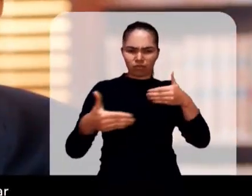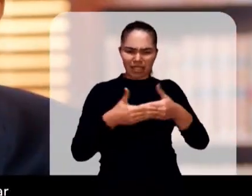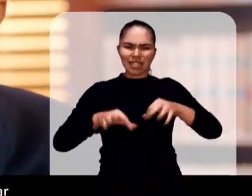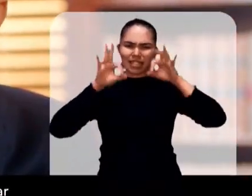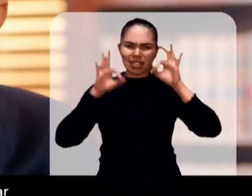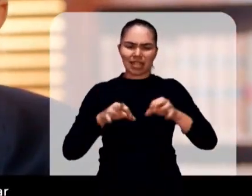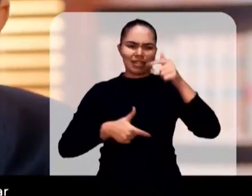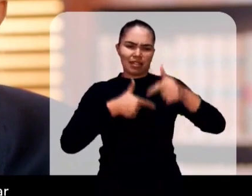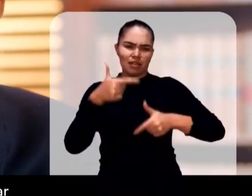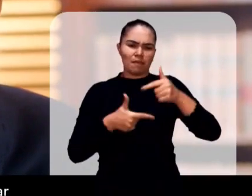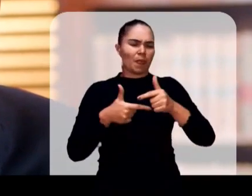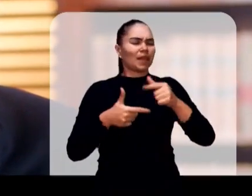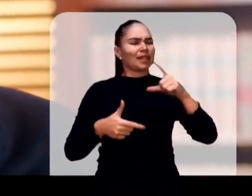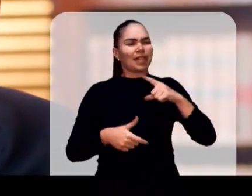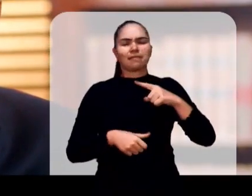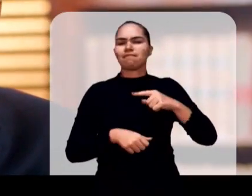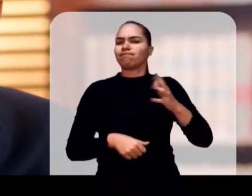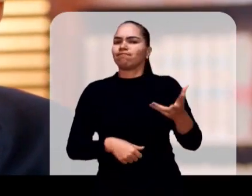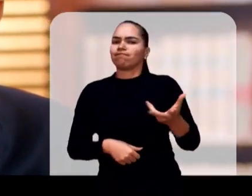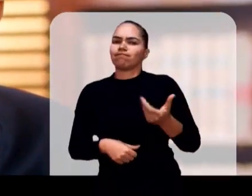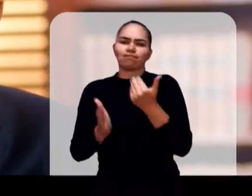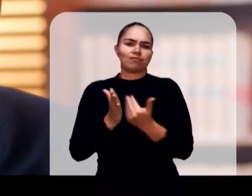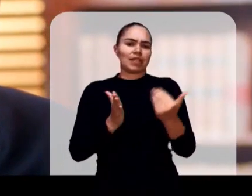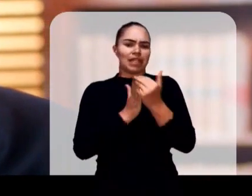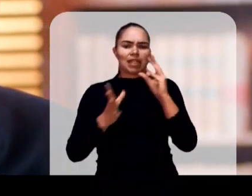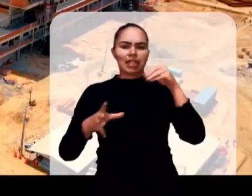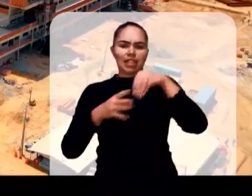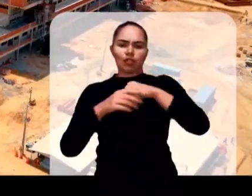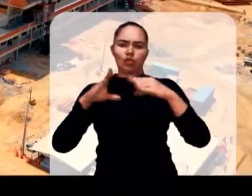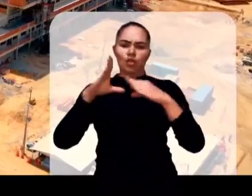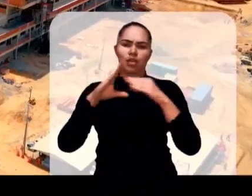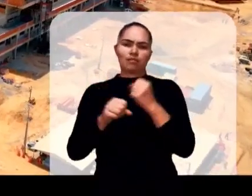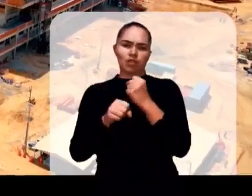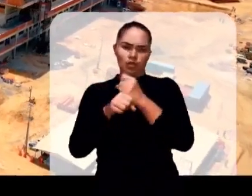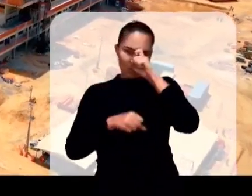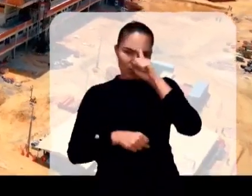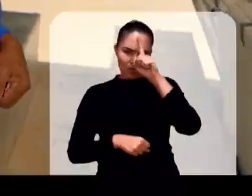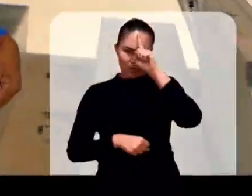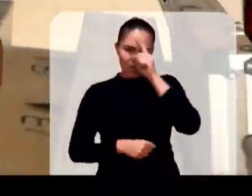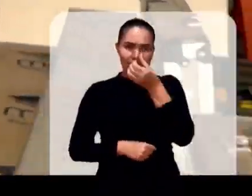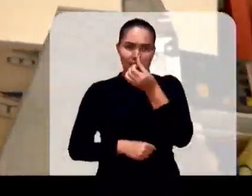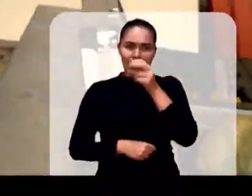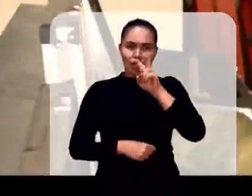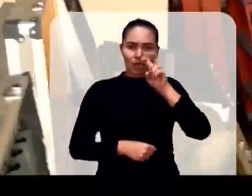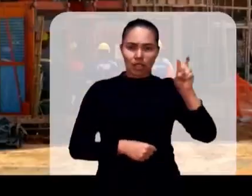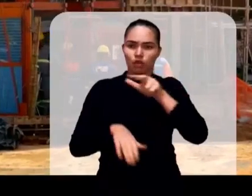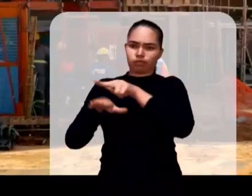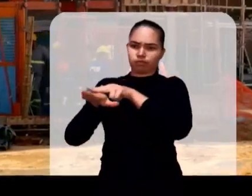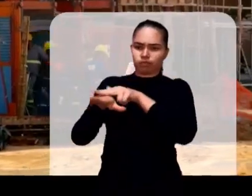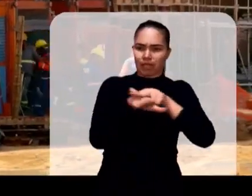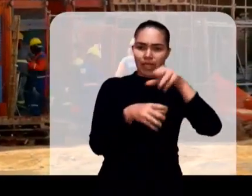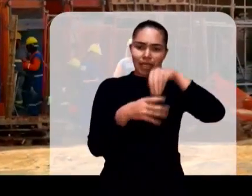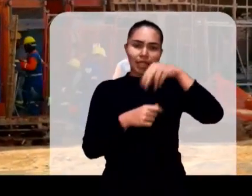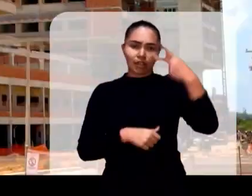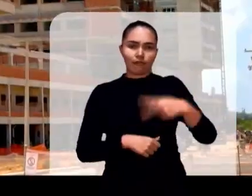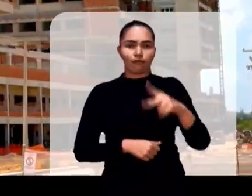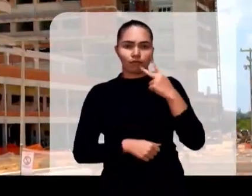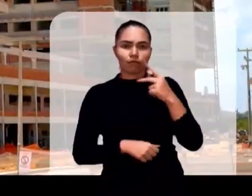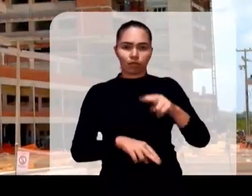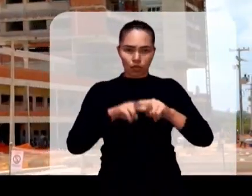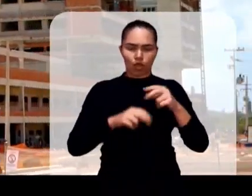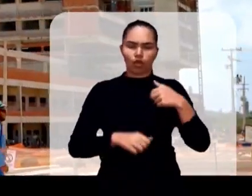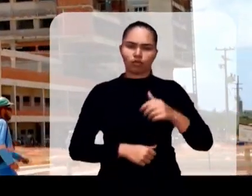vou concluir e colocar para funcionar o maior hospital do estado, o Hospital Universitário da UES, com